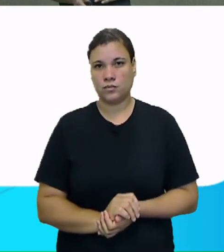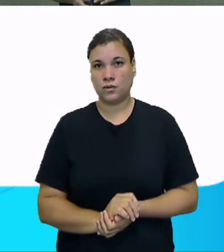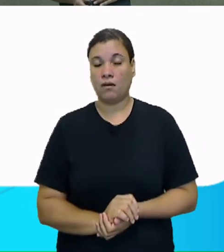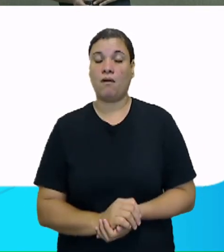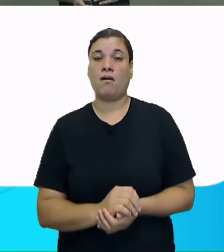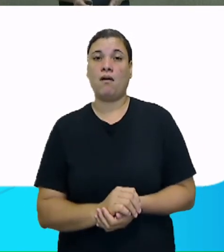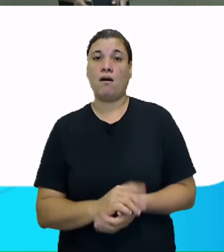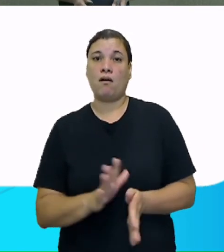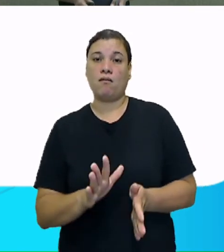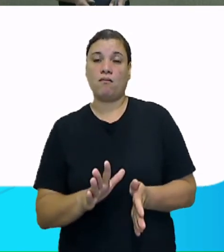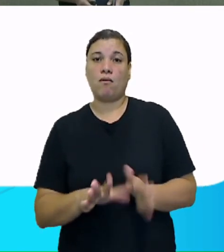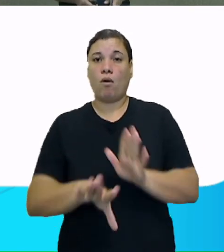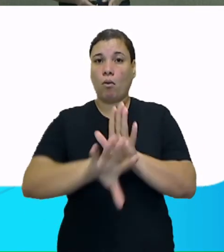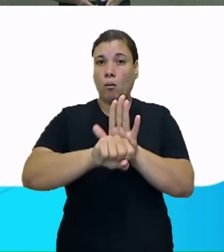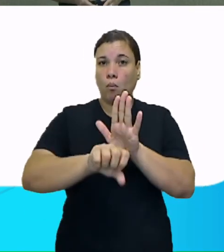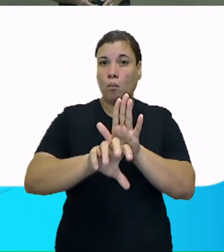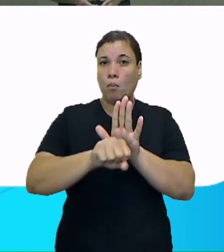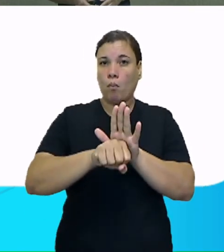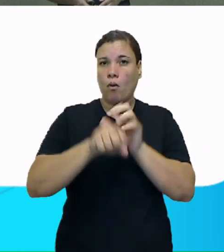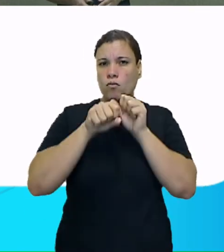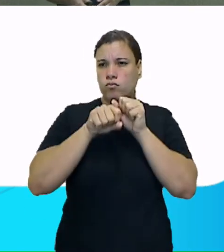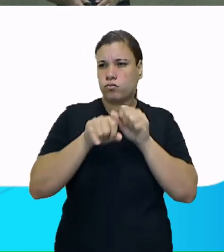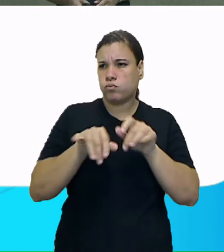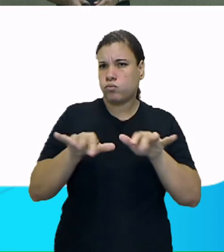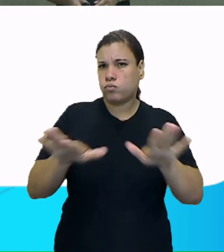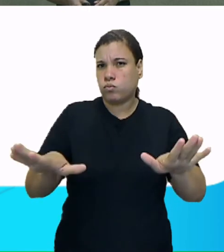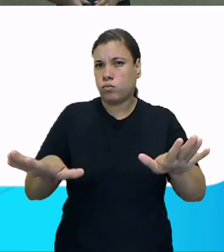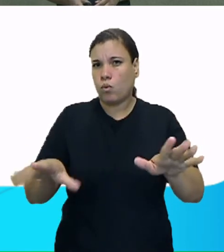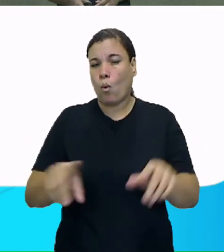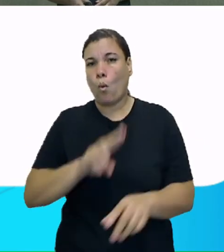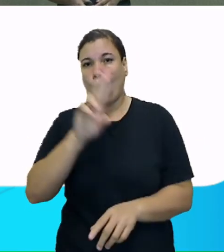por cabo ou por antenas. E logo em